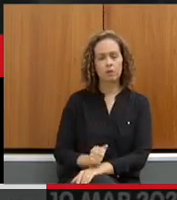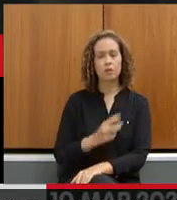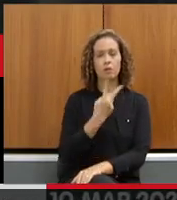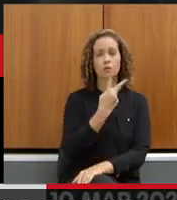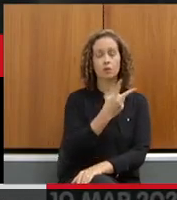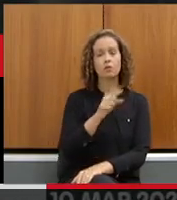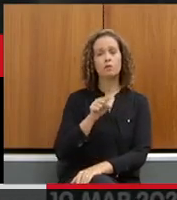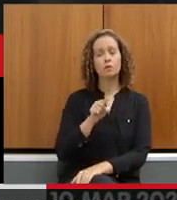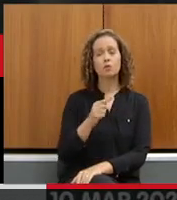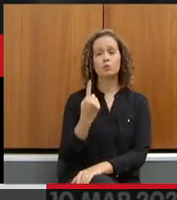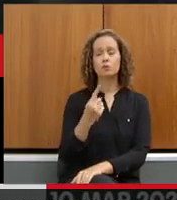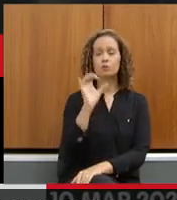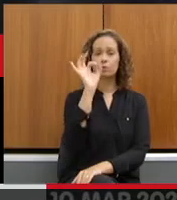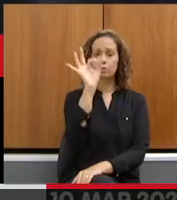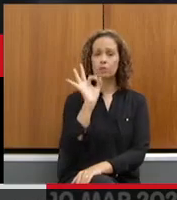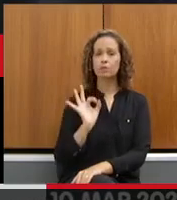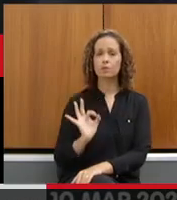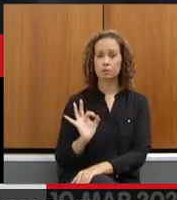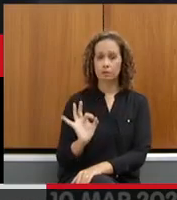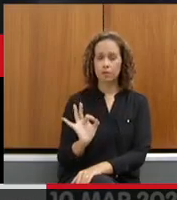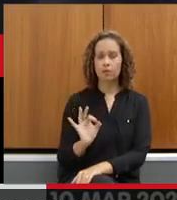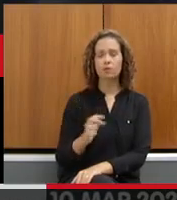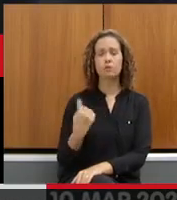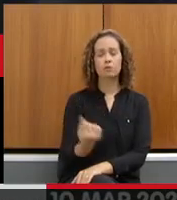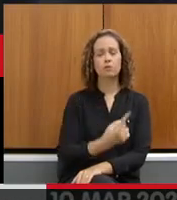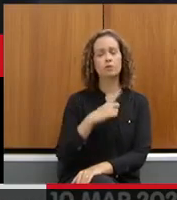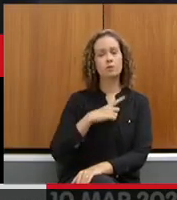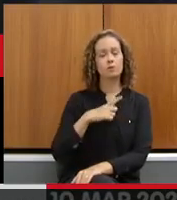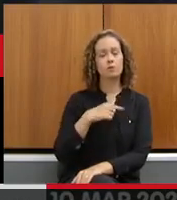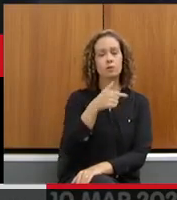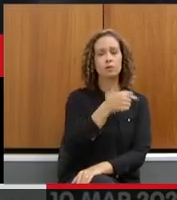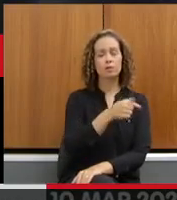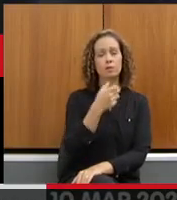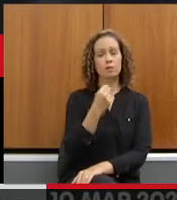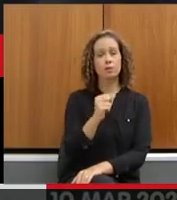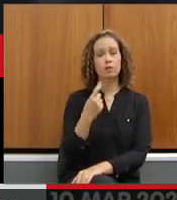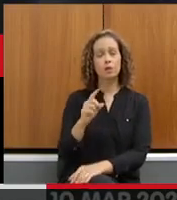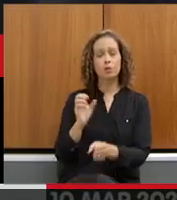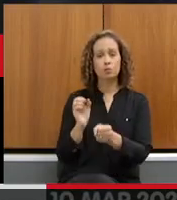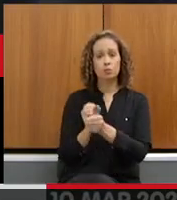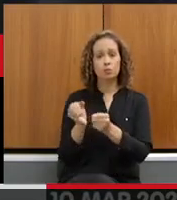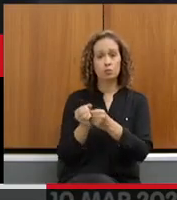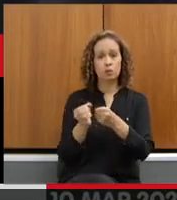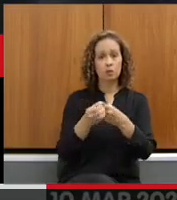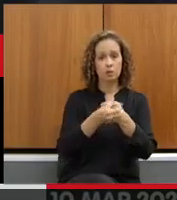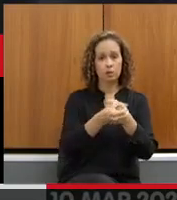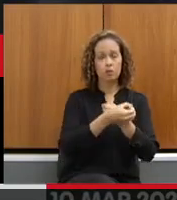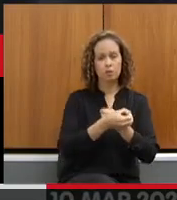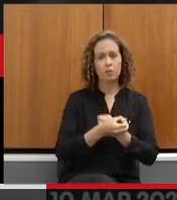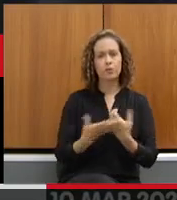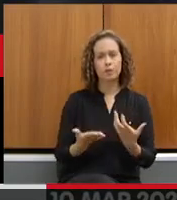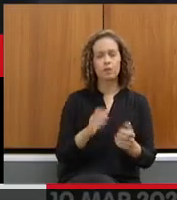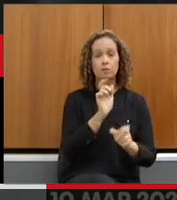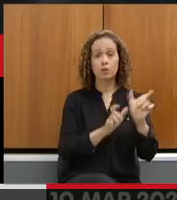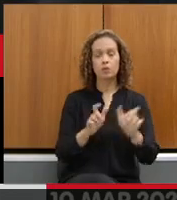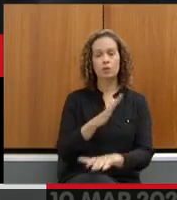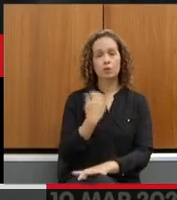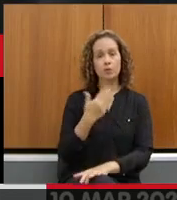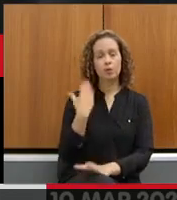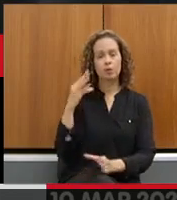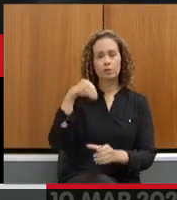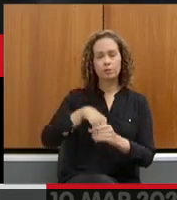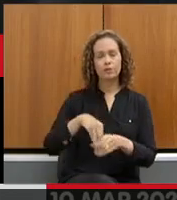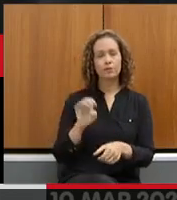2.1 por cento sendo que nós temos o 781 municípios óbitos no estado